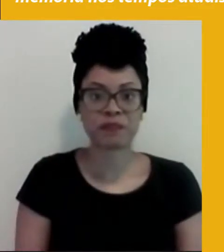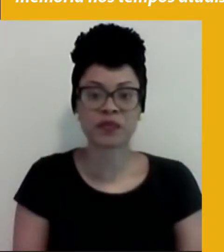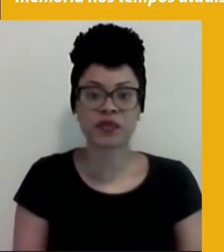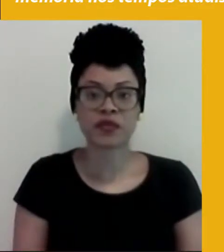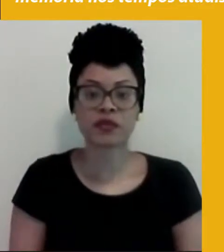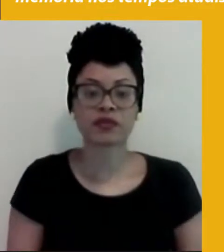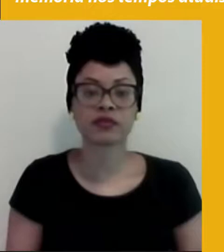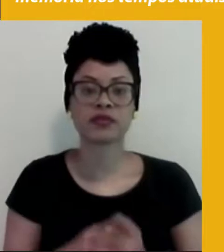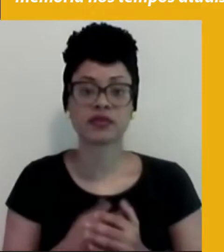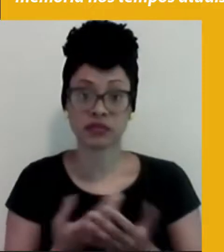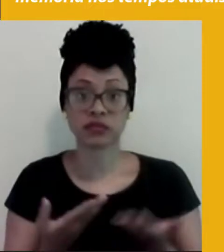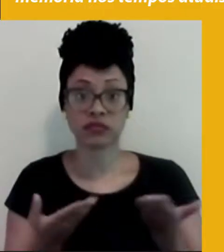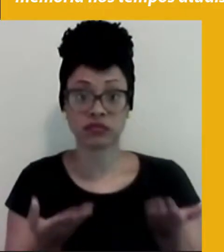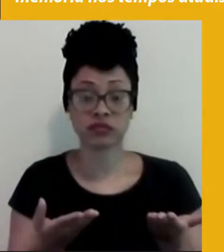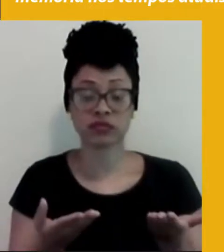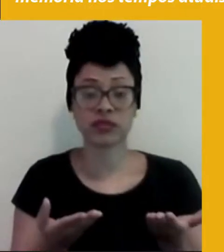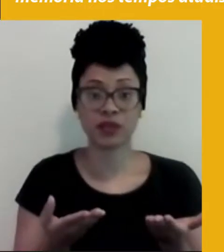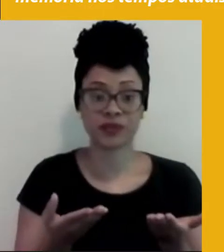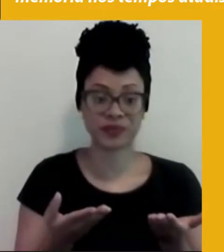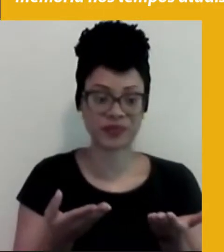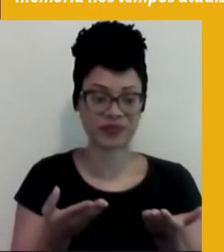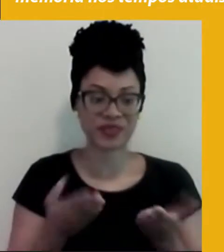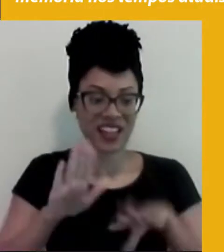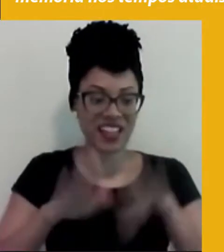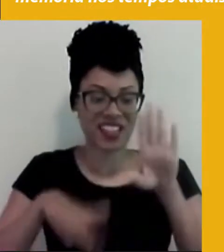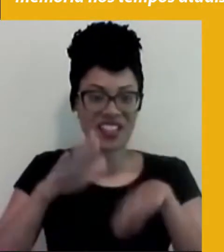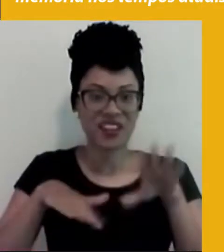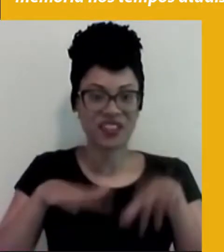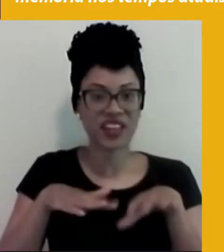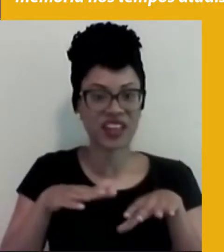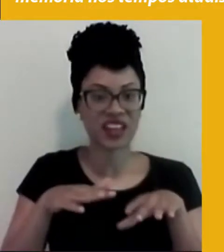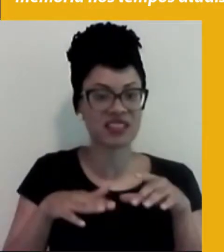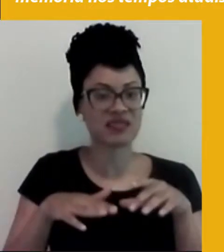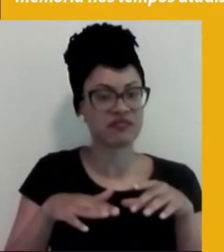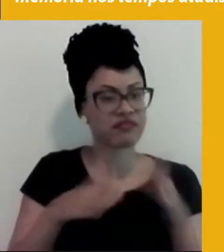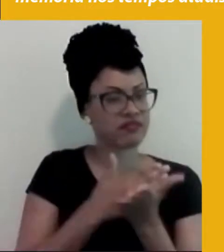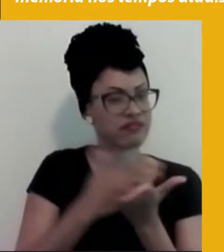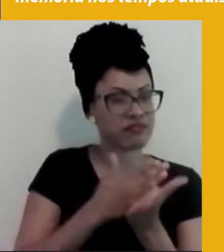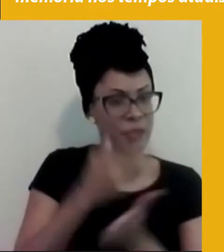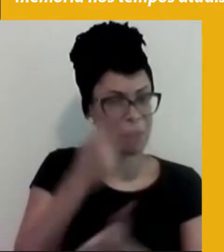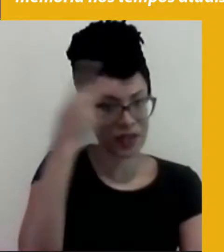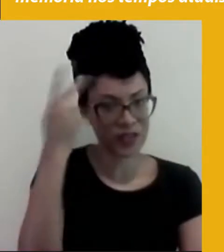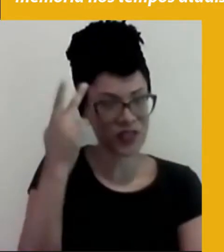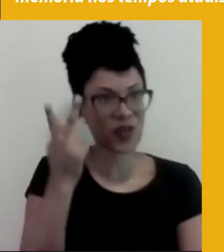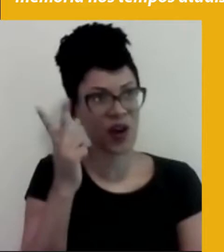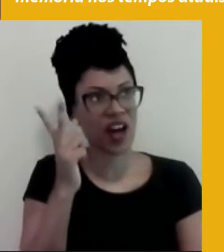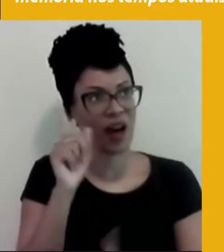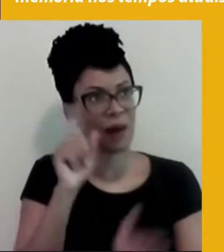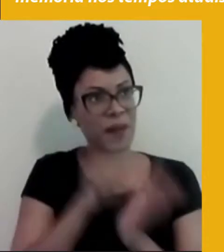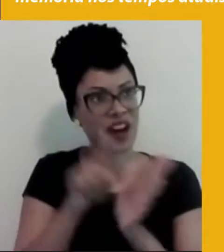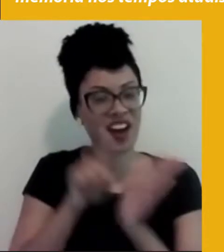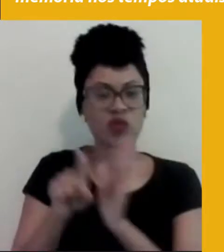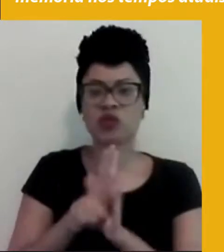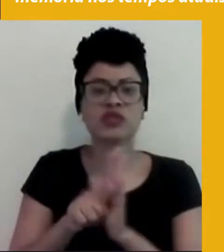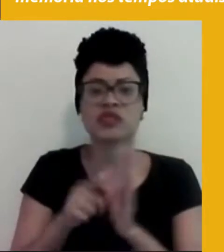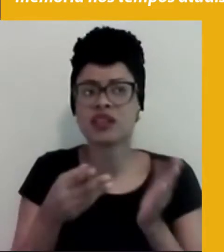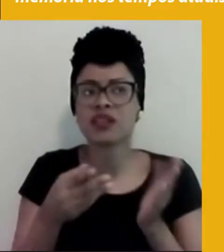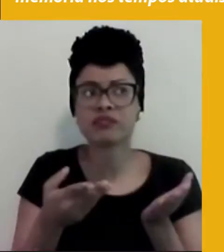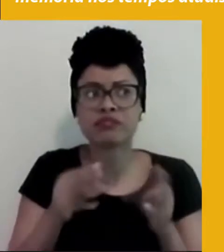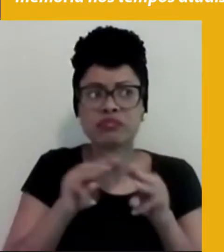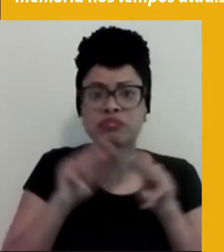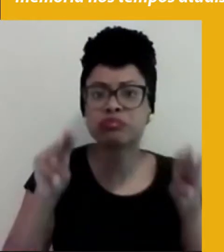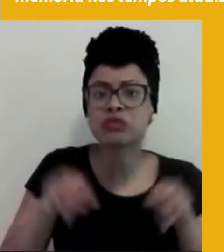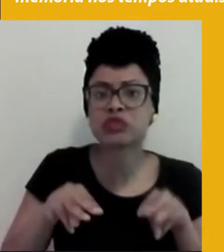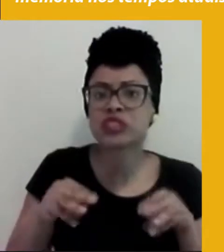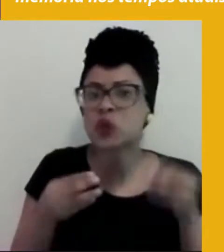Essa é a questão, talvez muitos estejam perguntando, mas aonde está o museu? Estão com o neurocientista e o museólogo, né? Mas eu não